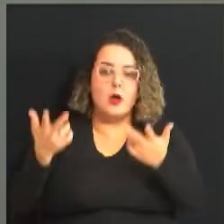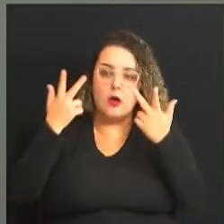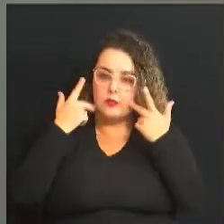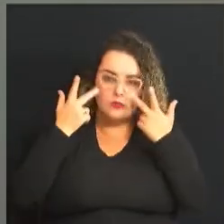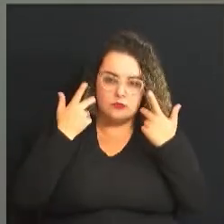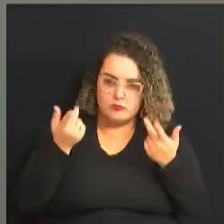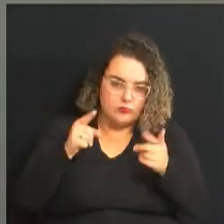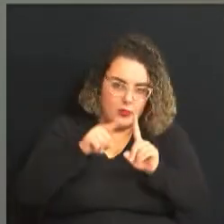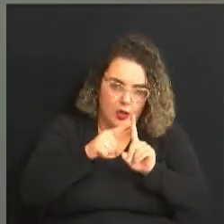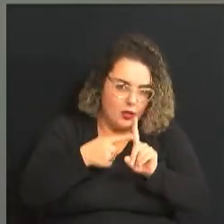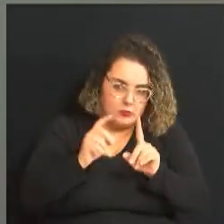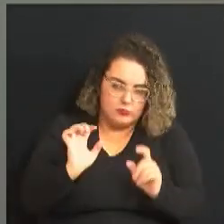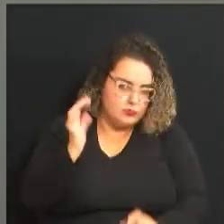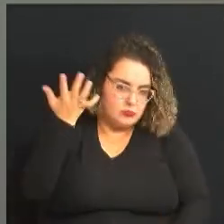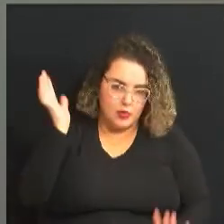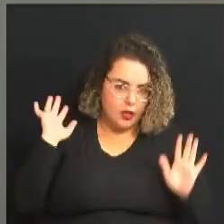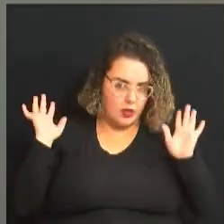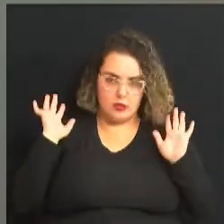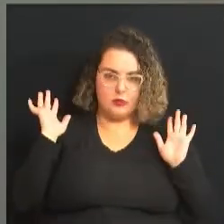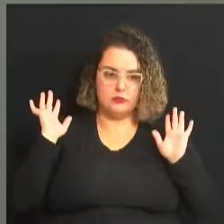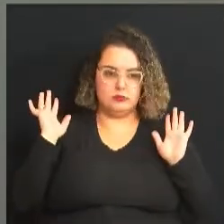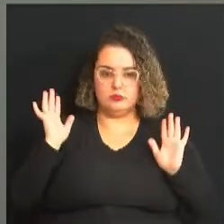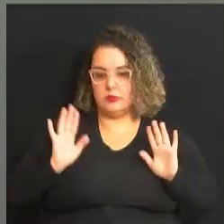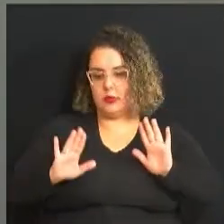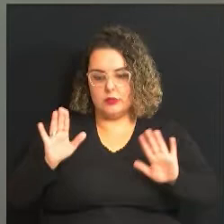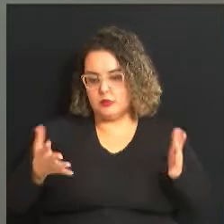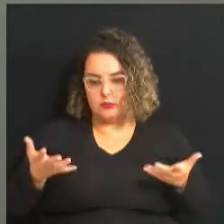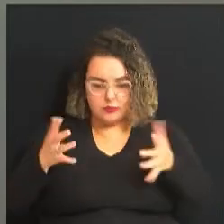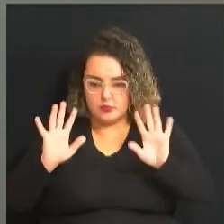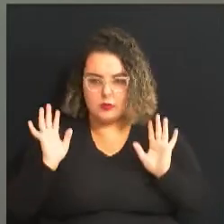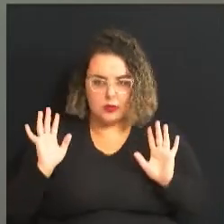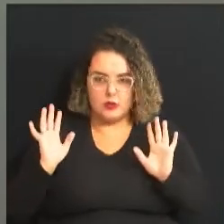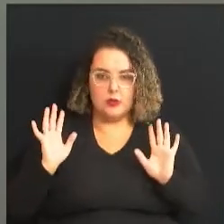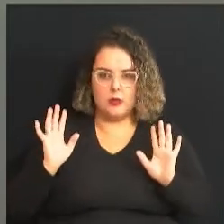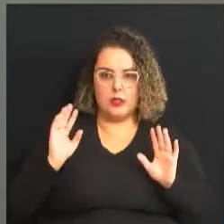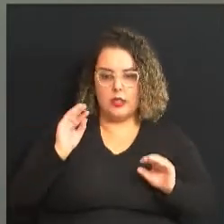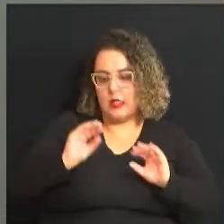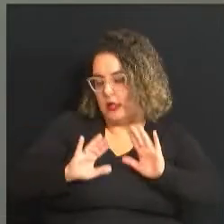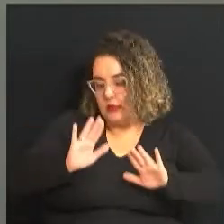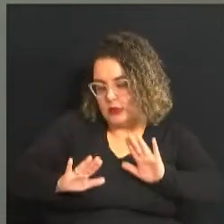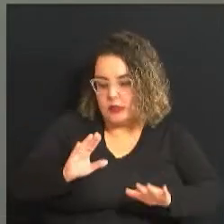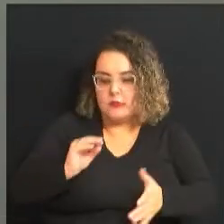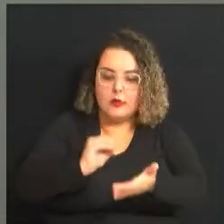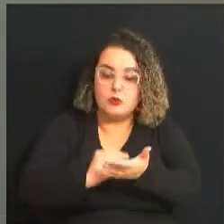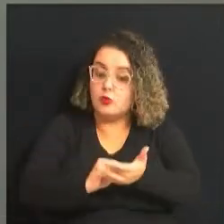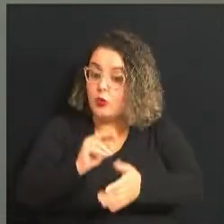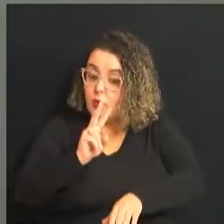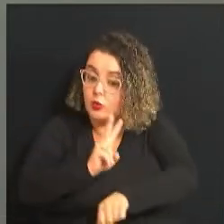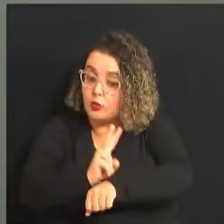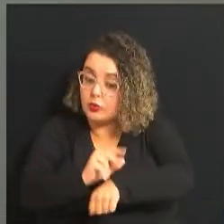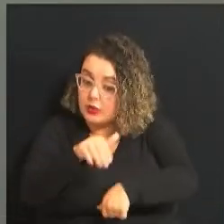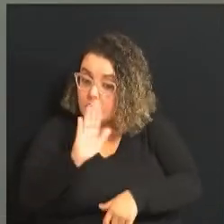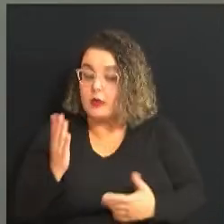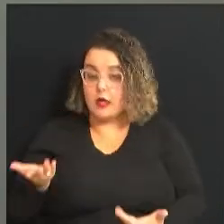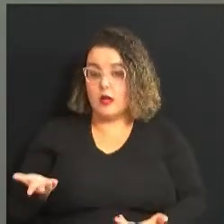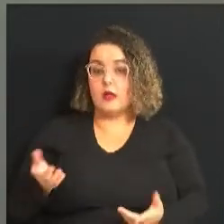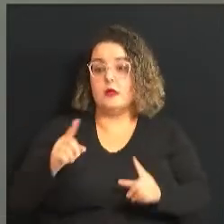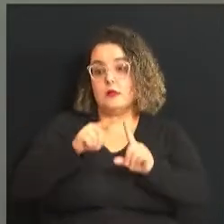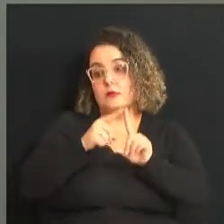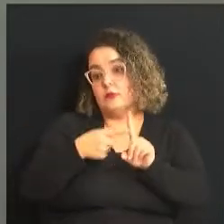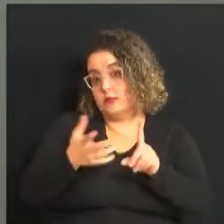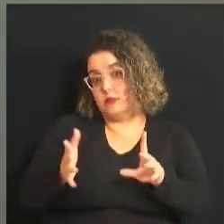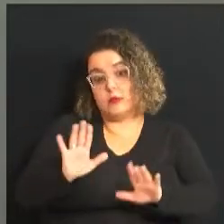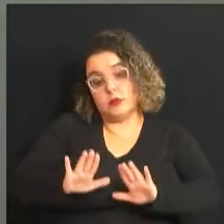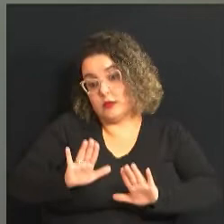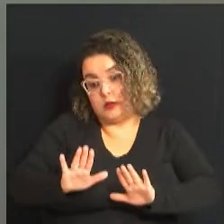gravidez aconteça sem querer, um descuido tal, e a gravidez ela acaba acontecendo de maneira